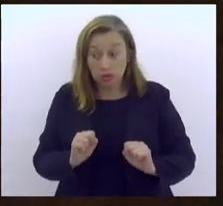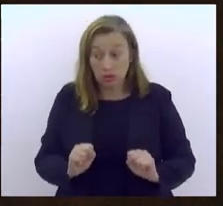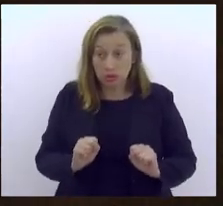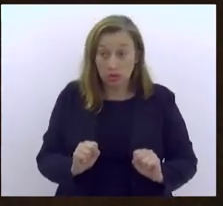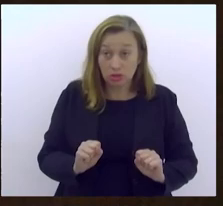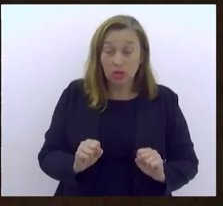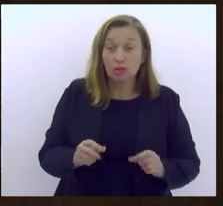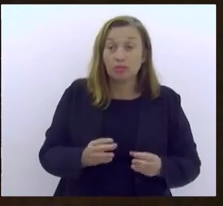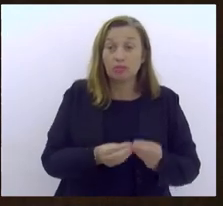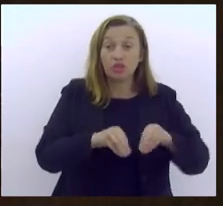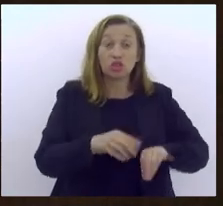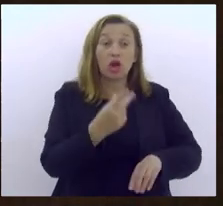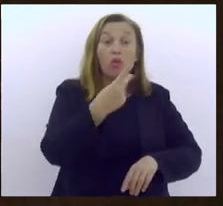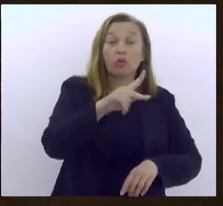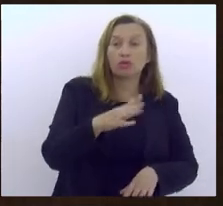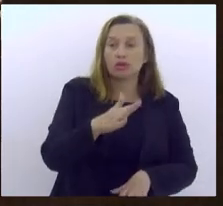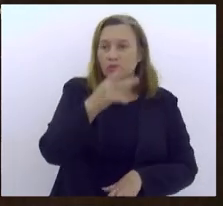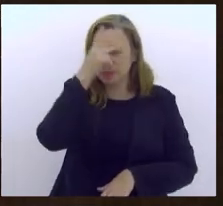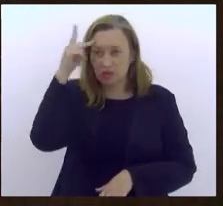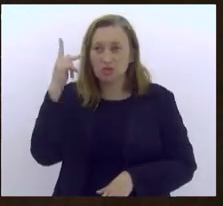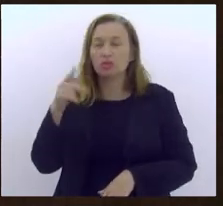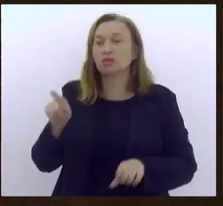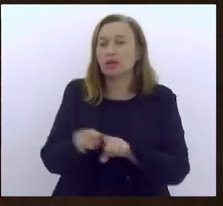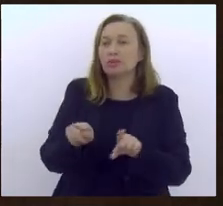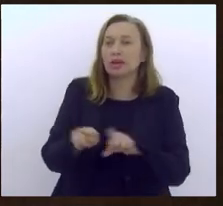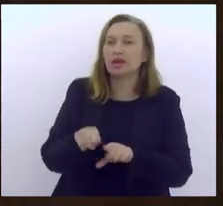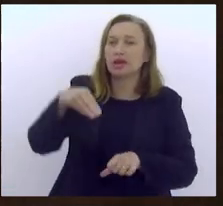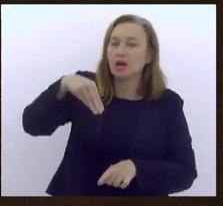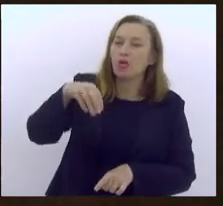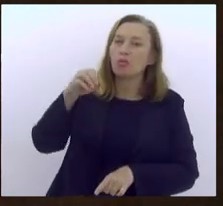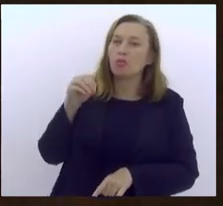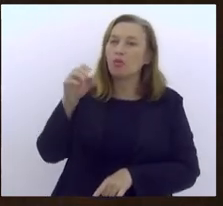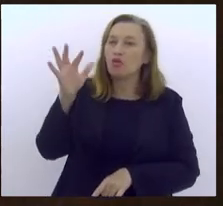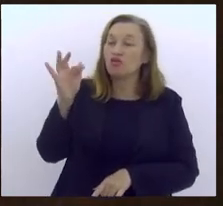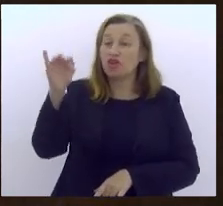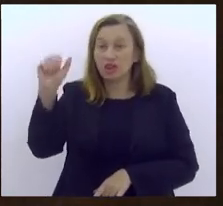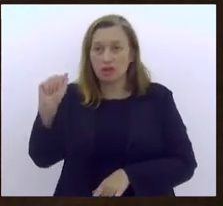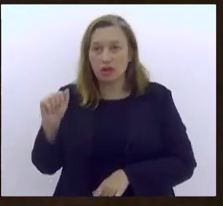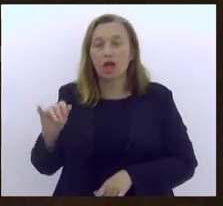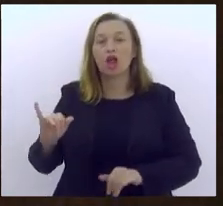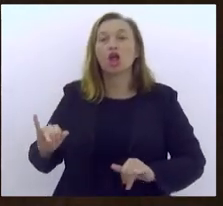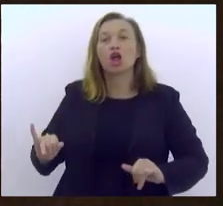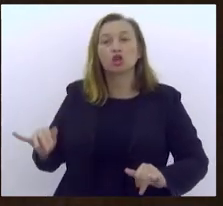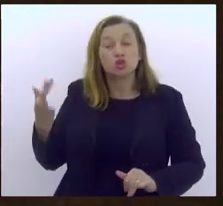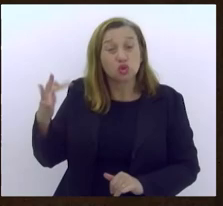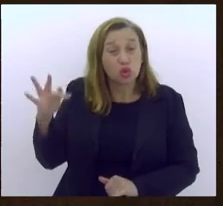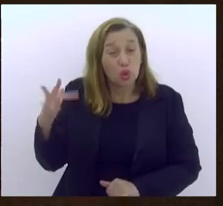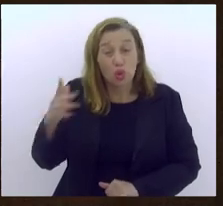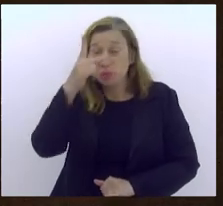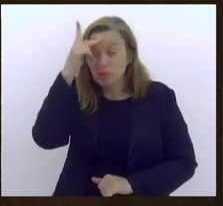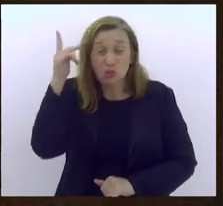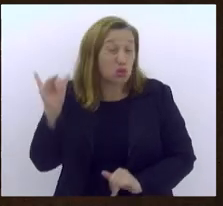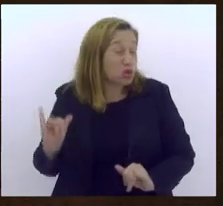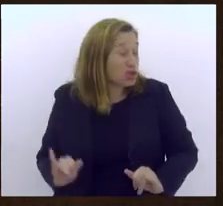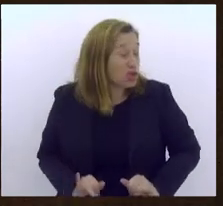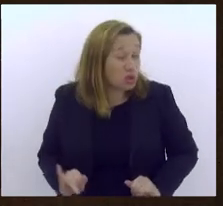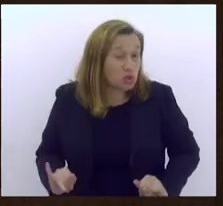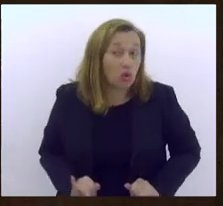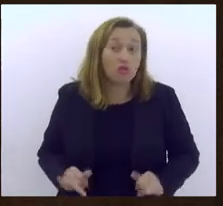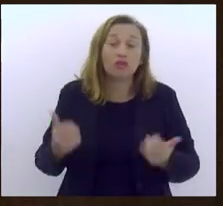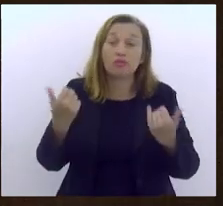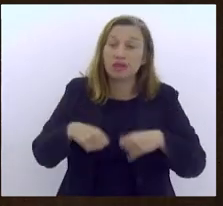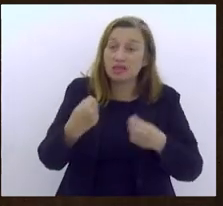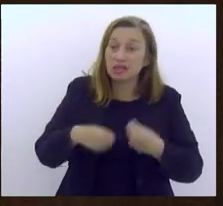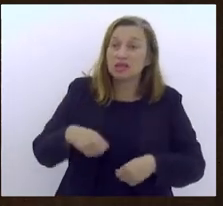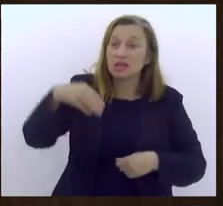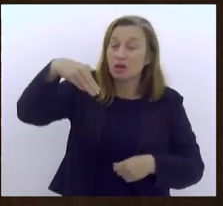prejudicar outras pessoas. A morfina também tem dores, né, pessoas que sofrem e que a morfina, tem que tomar